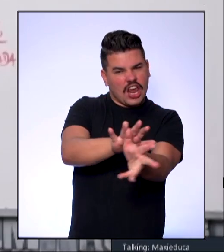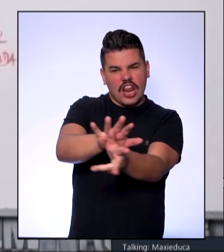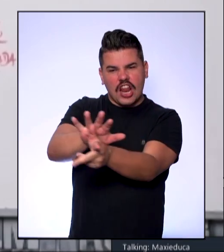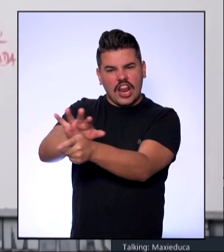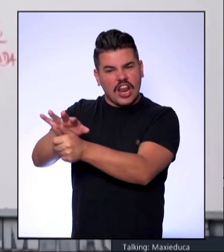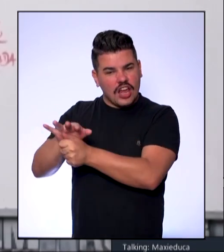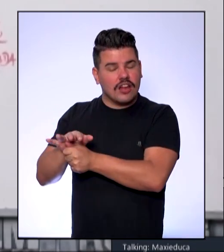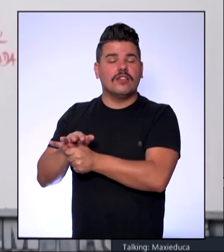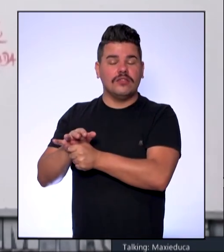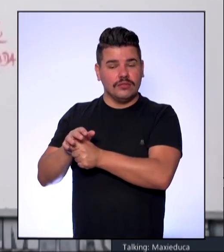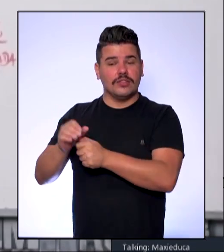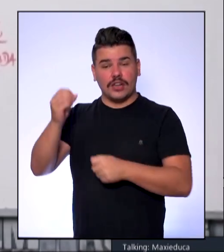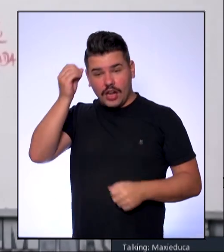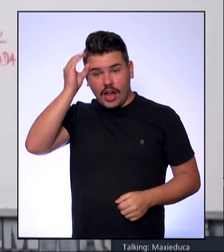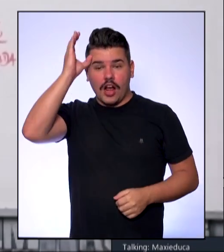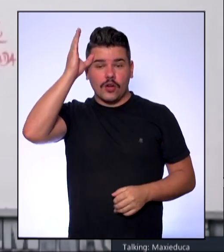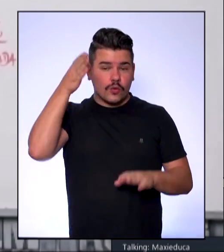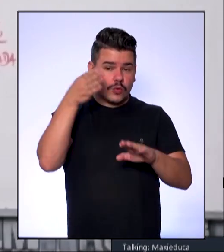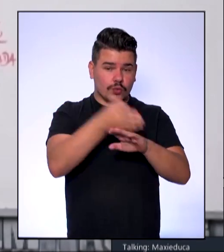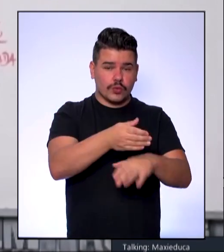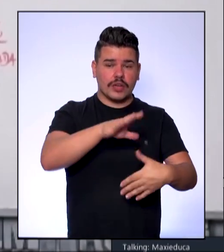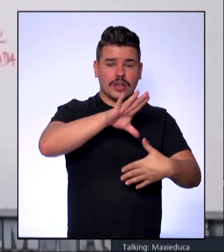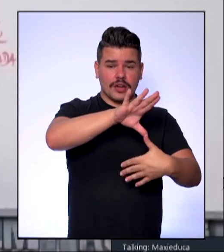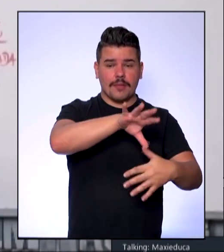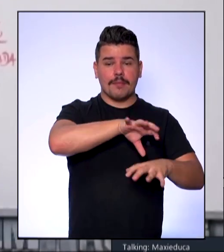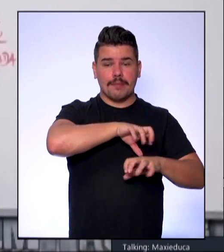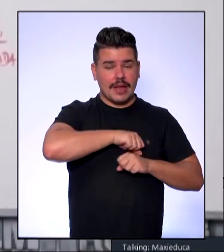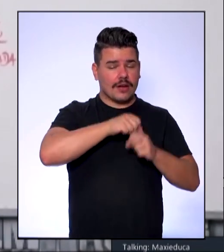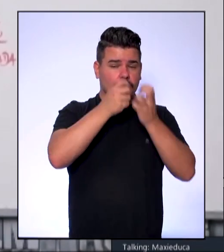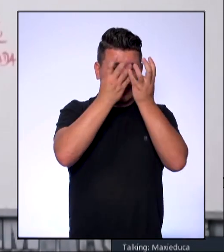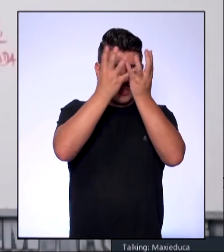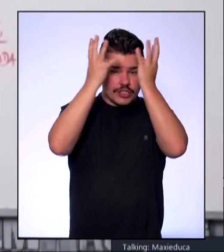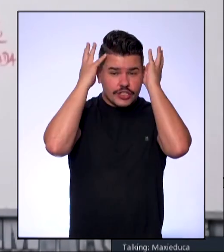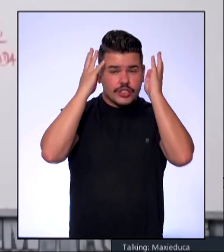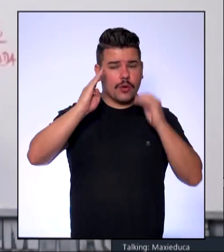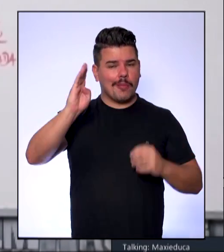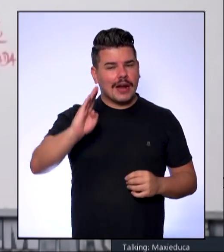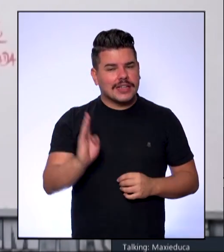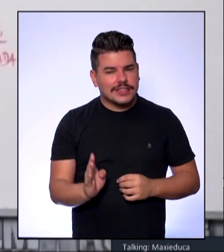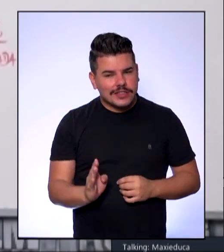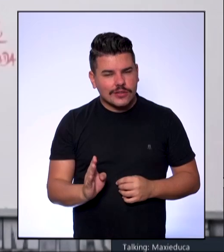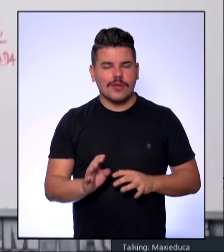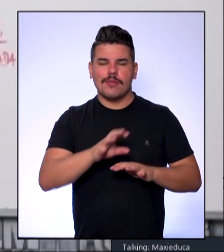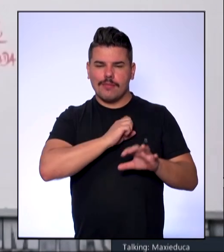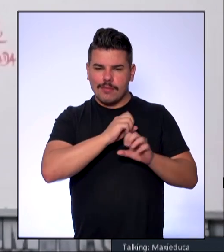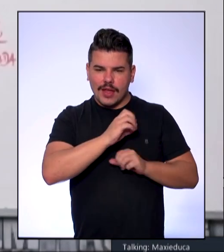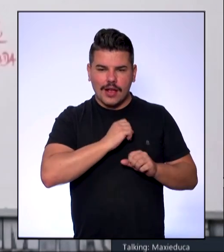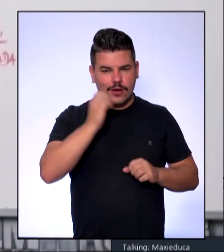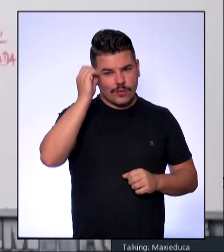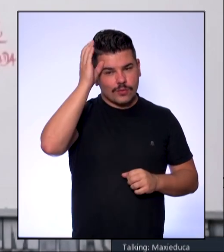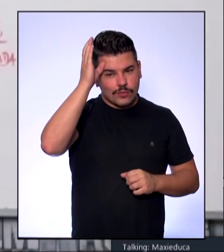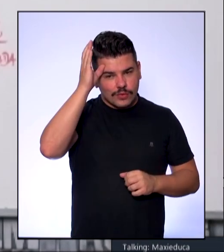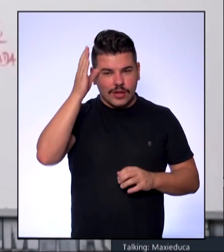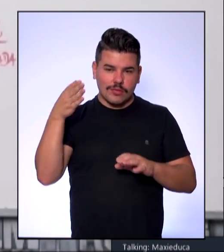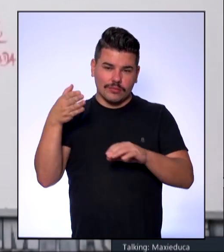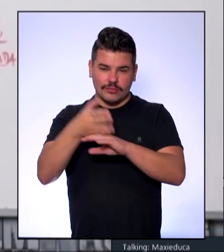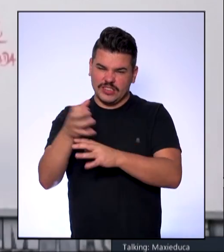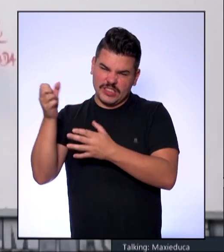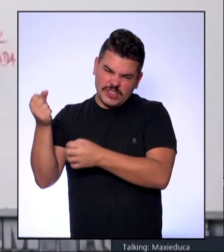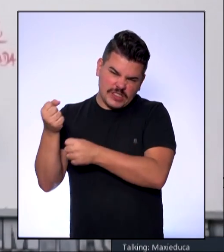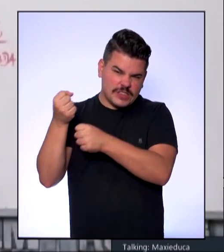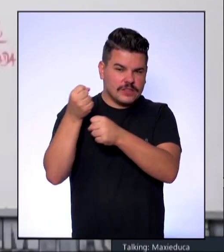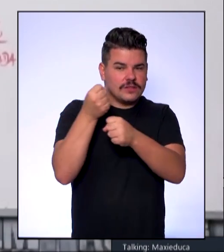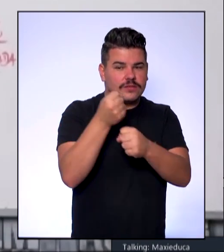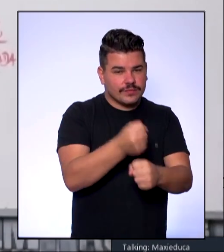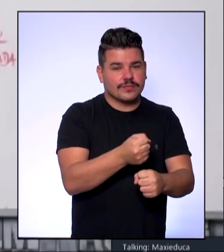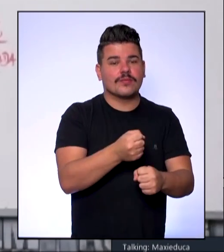absorver a cultura nativa do índio brasileiro ou do ameríndio na América Espanhola e eu vou levar isso diretamente